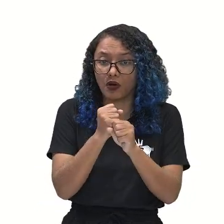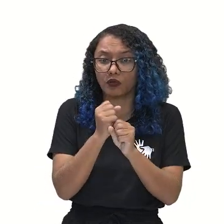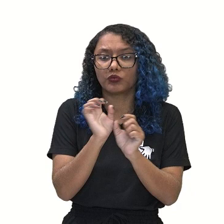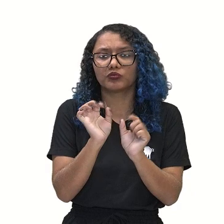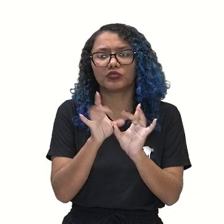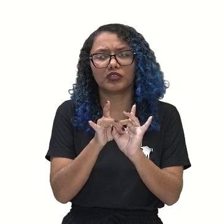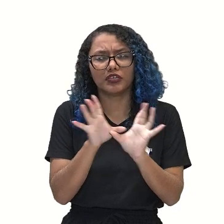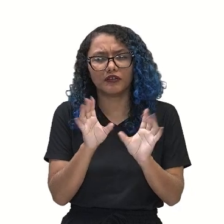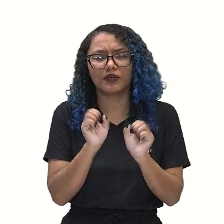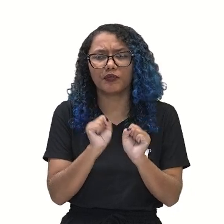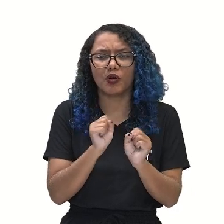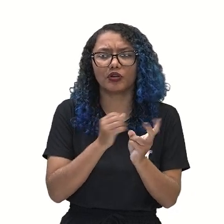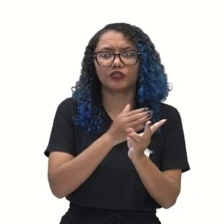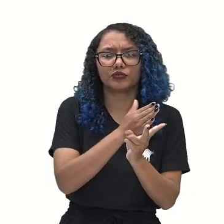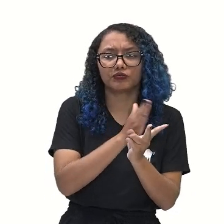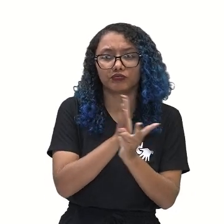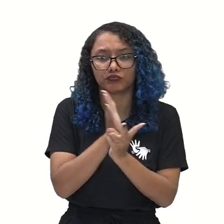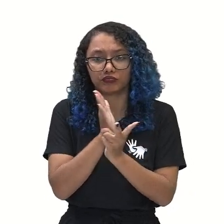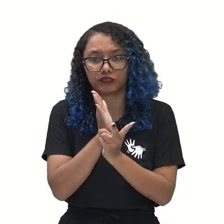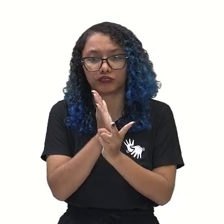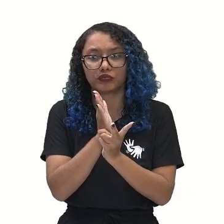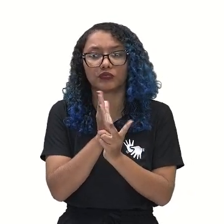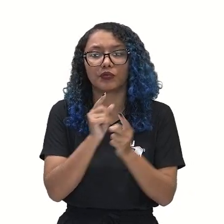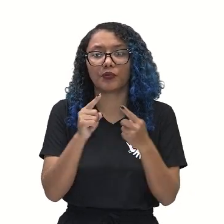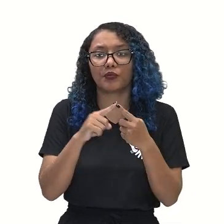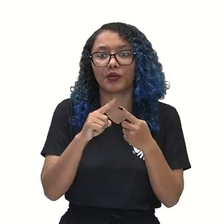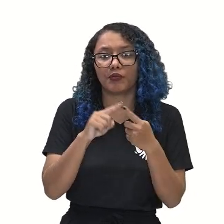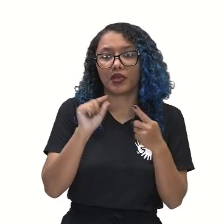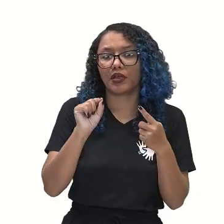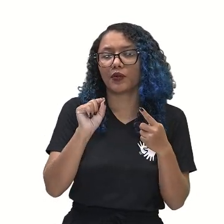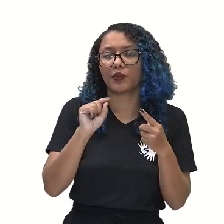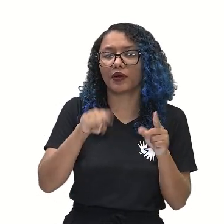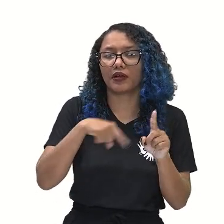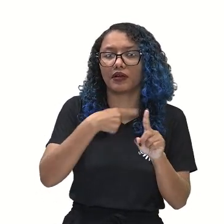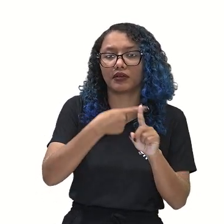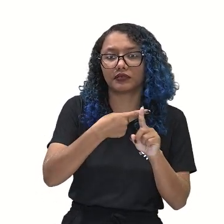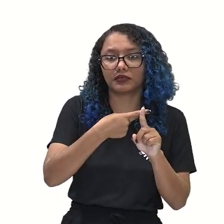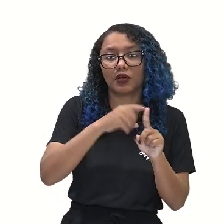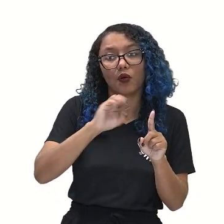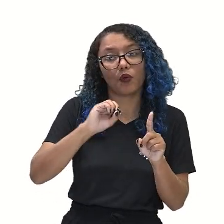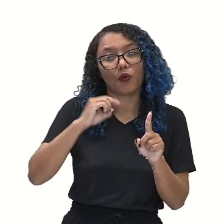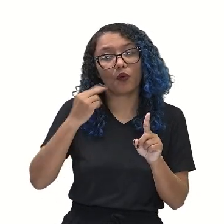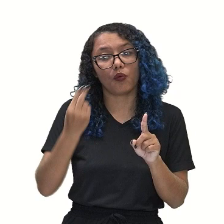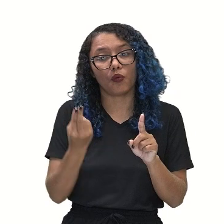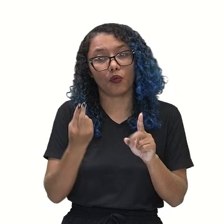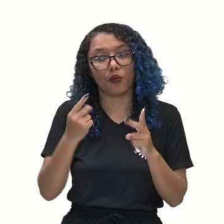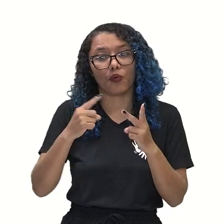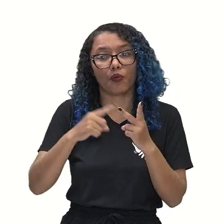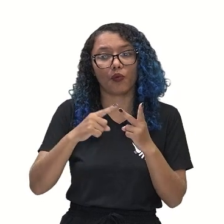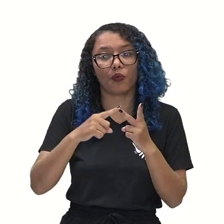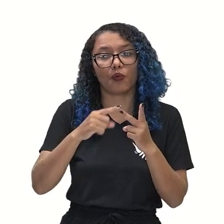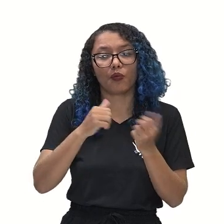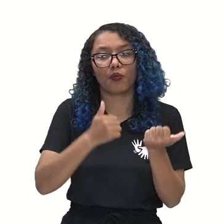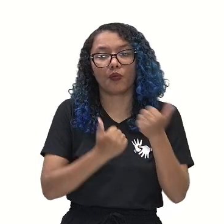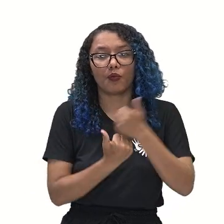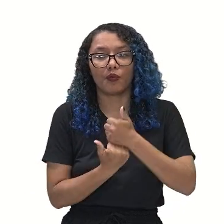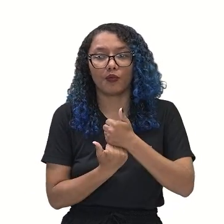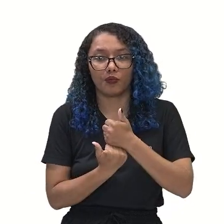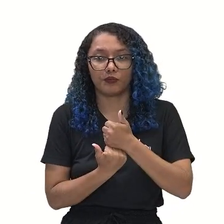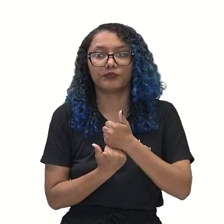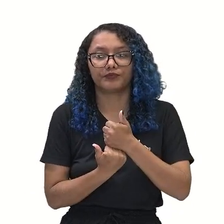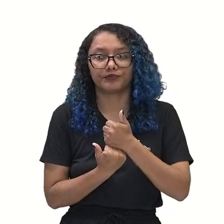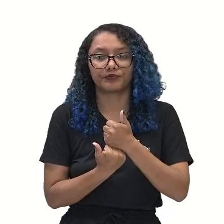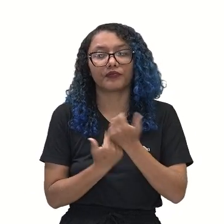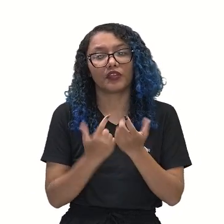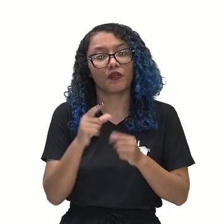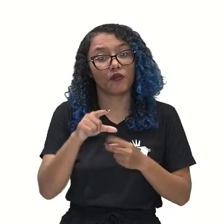pode optar pela adição ou você pode optar pela substituição. Eu vou optar